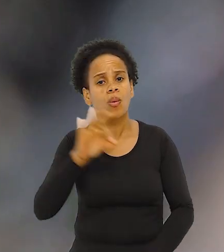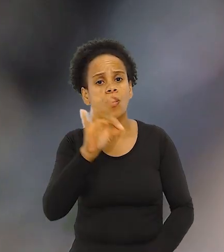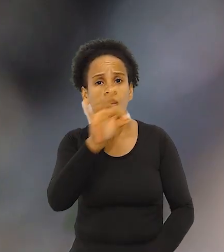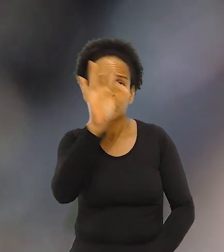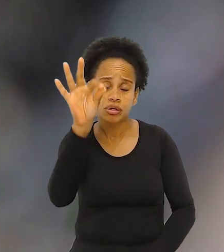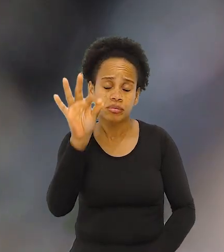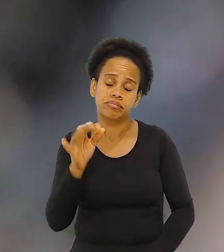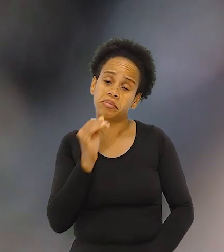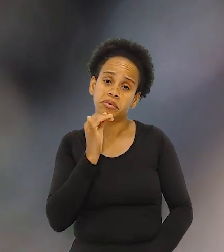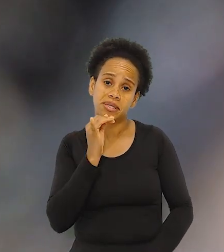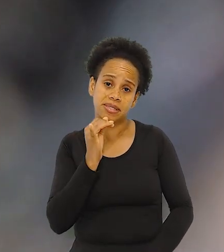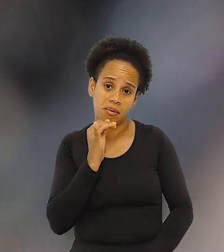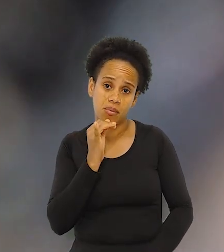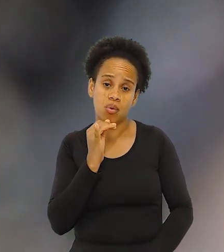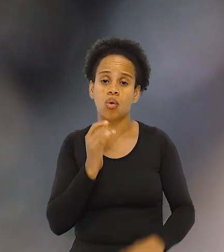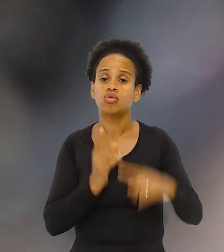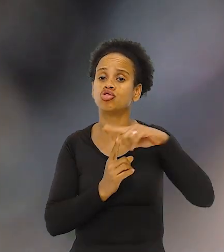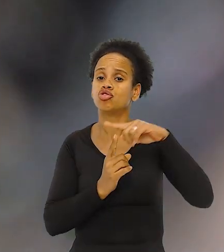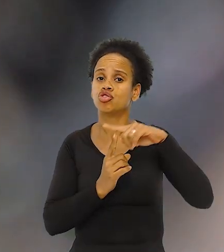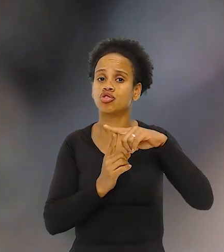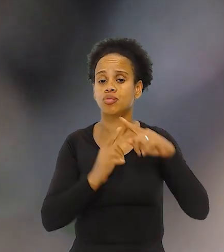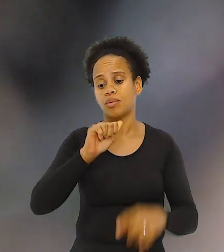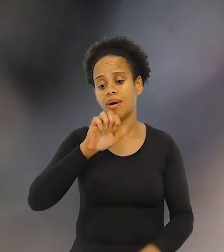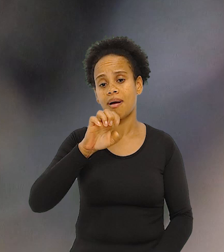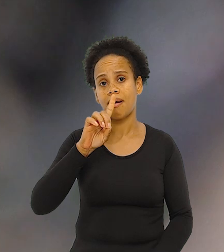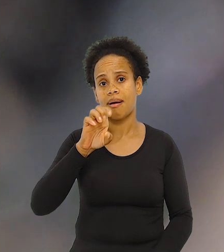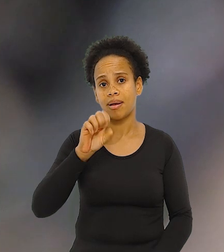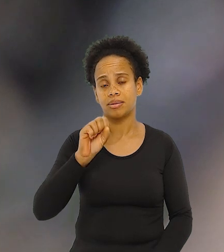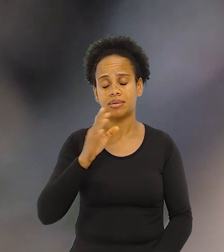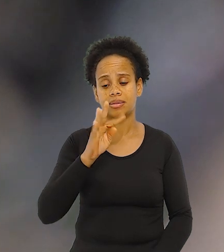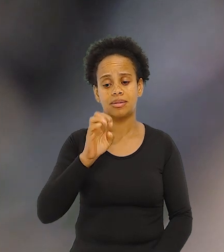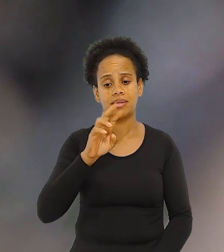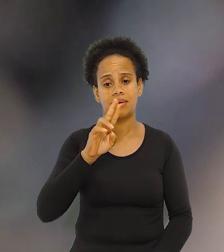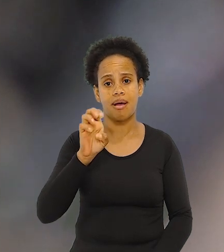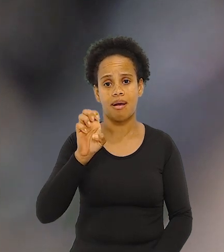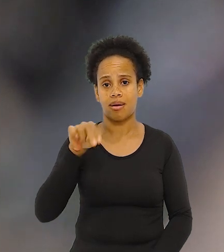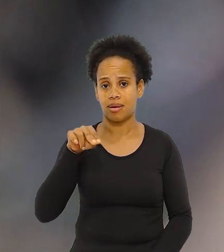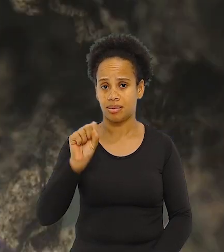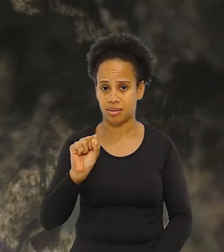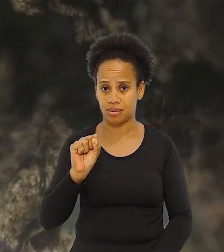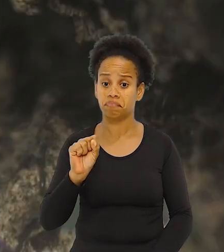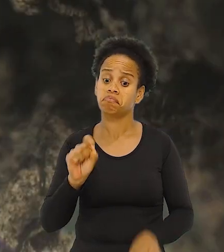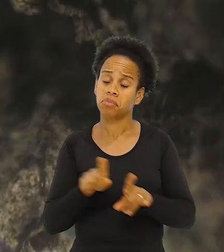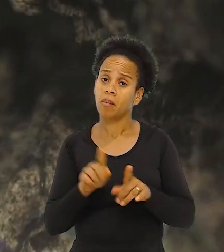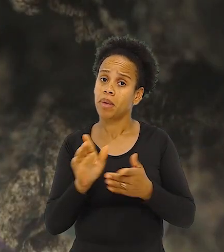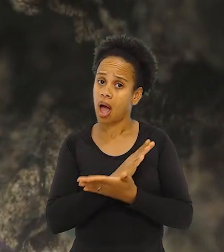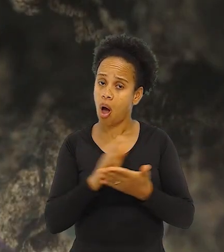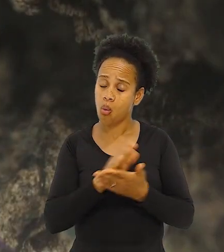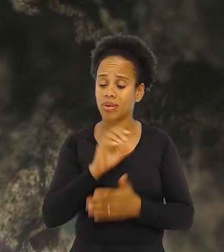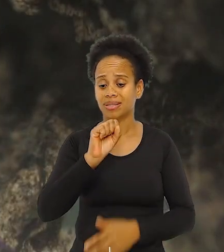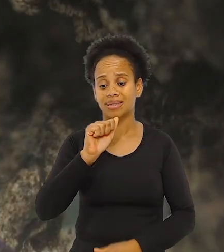exemplo, uma espécie do gênero Aedes, o Aedes terris, e algumas do